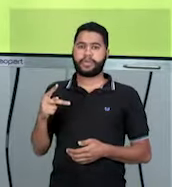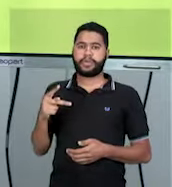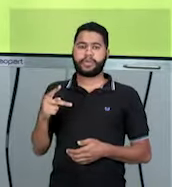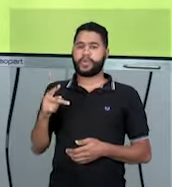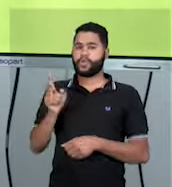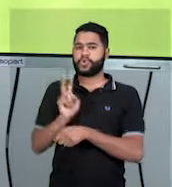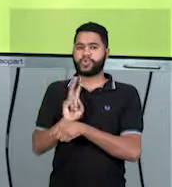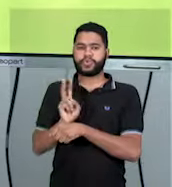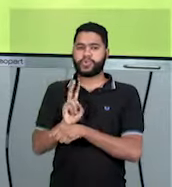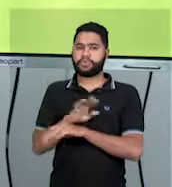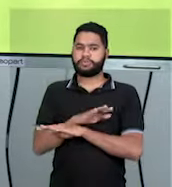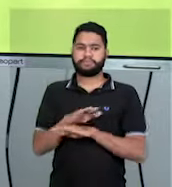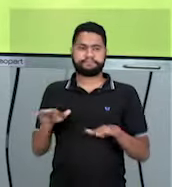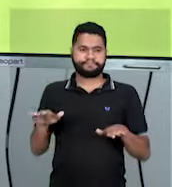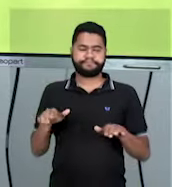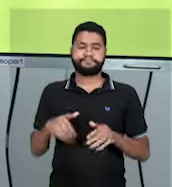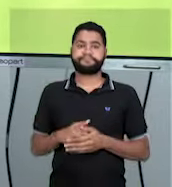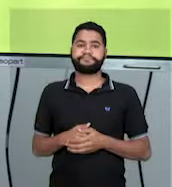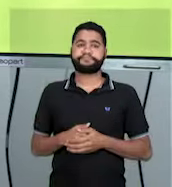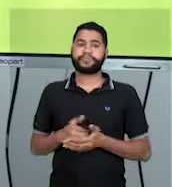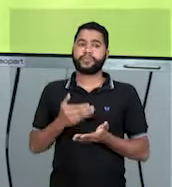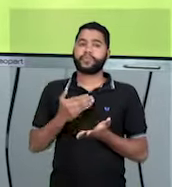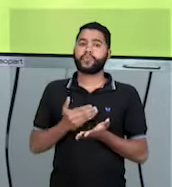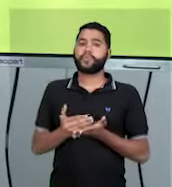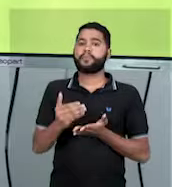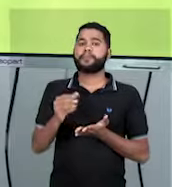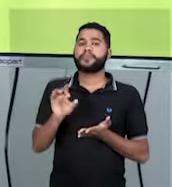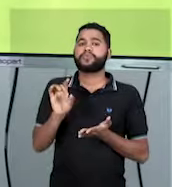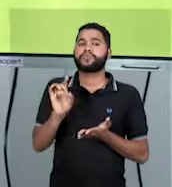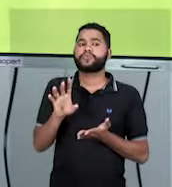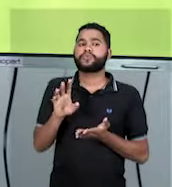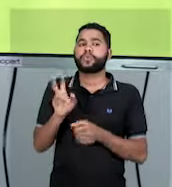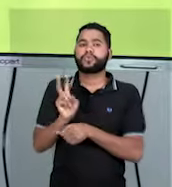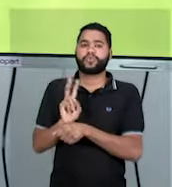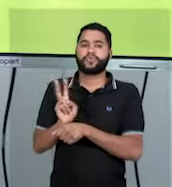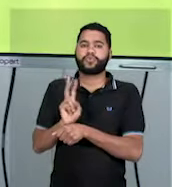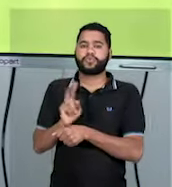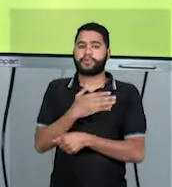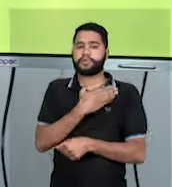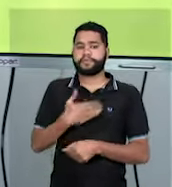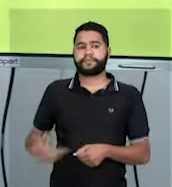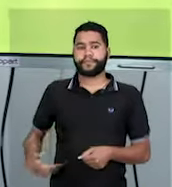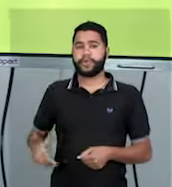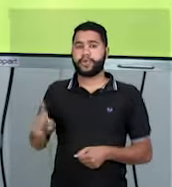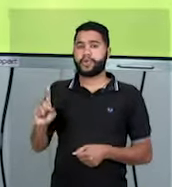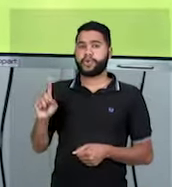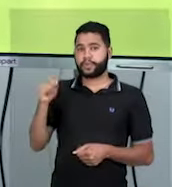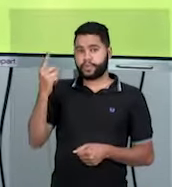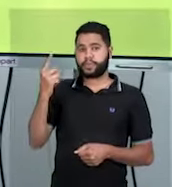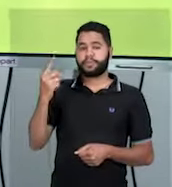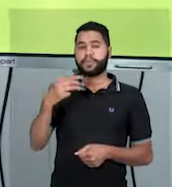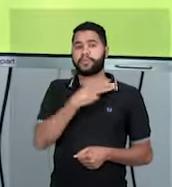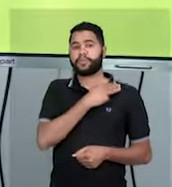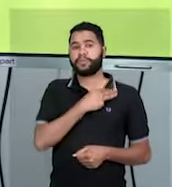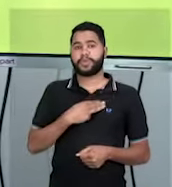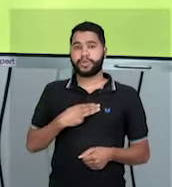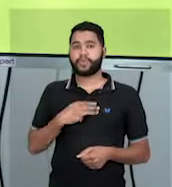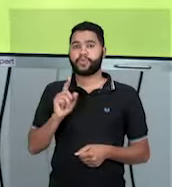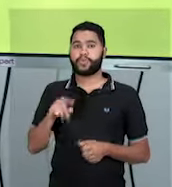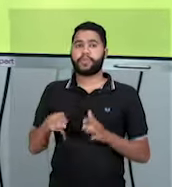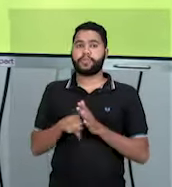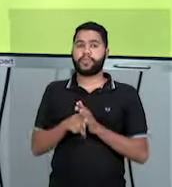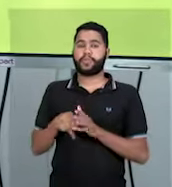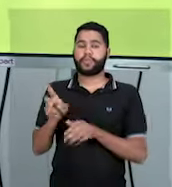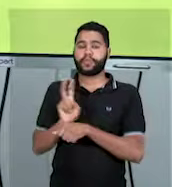chefe de governo e chefe de Estado e passa a ser apenas chefe de Estado. E o primeiro-ministro passa a ser o chefe de